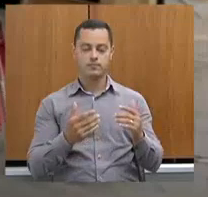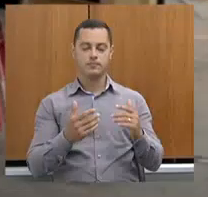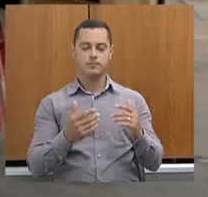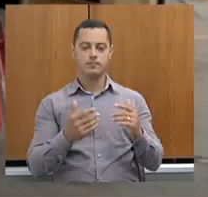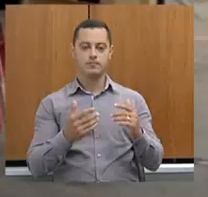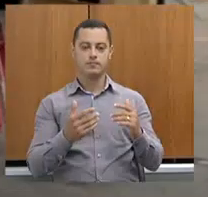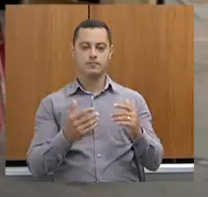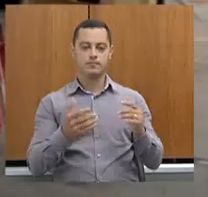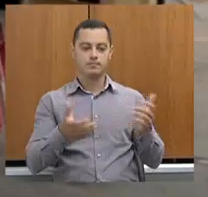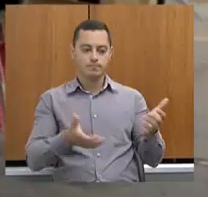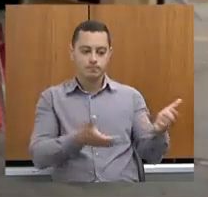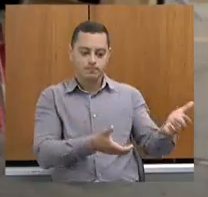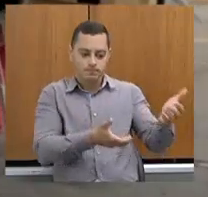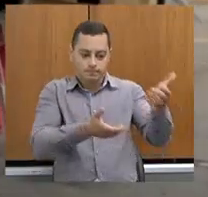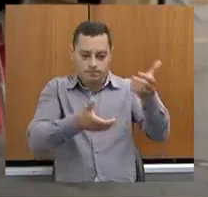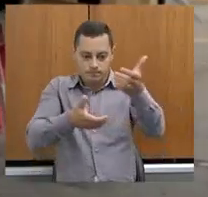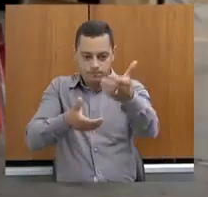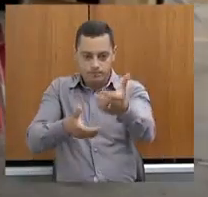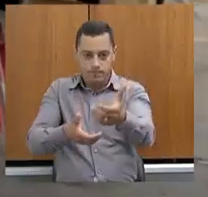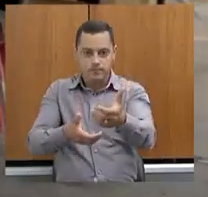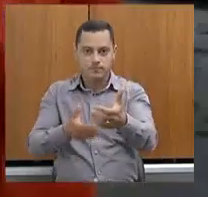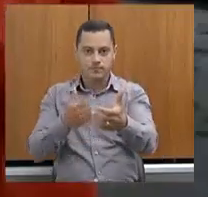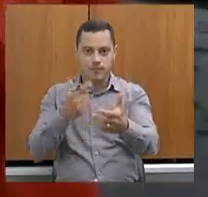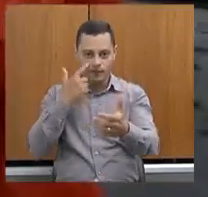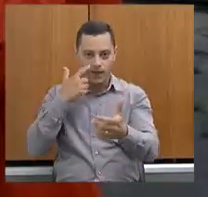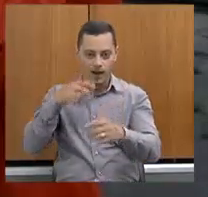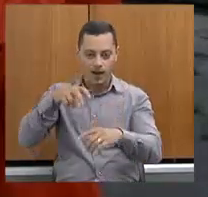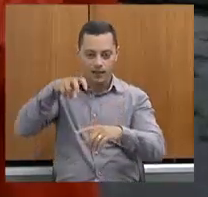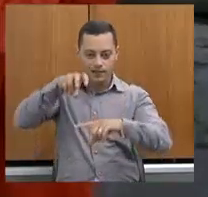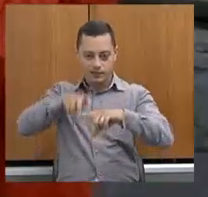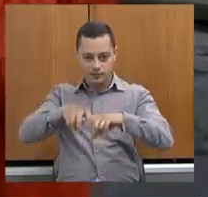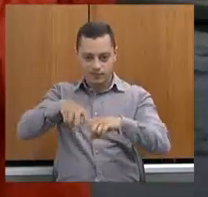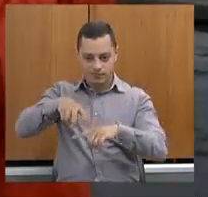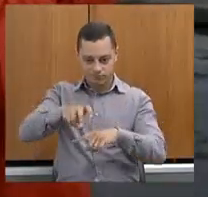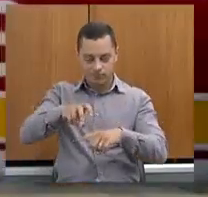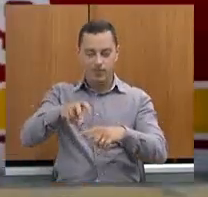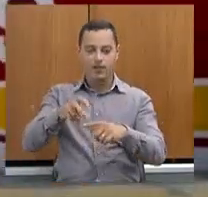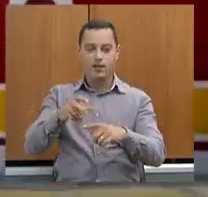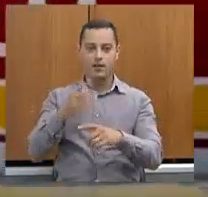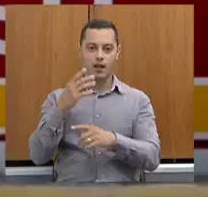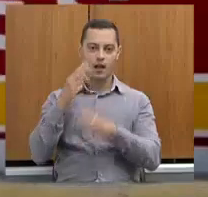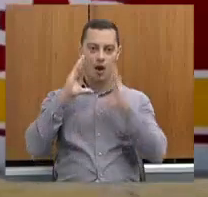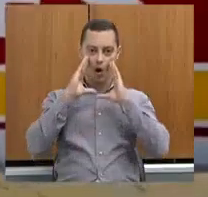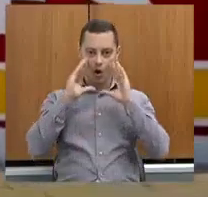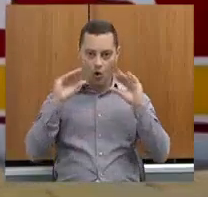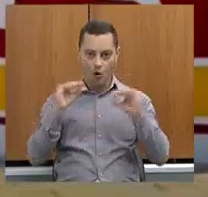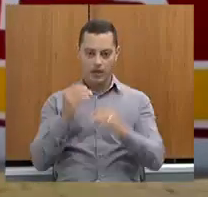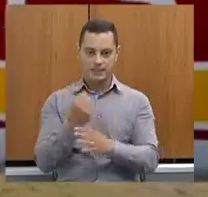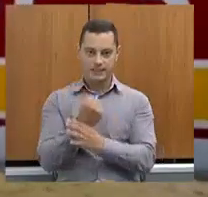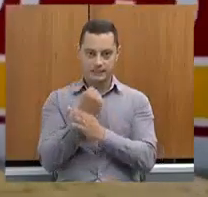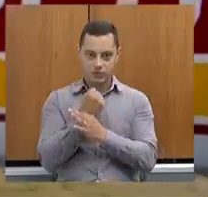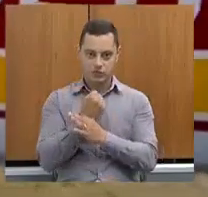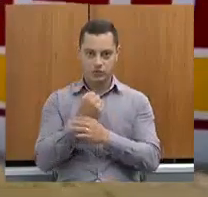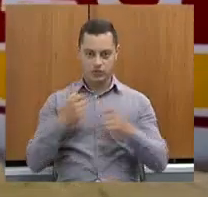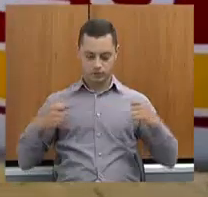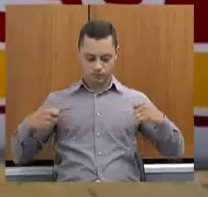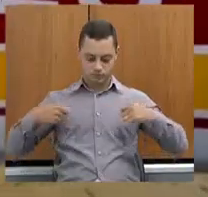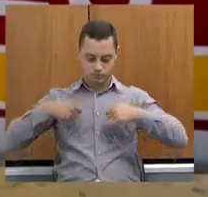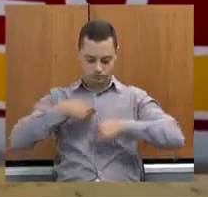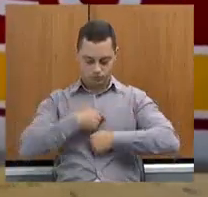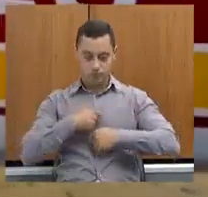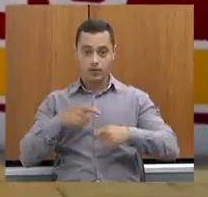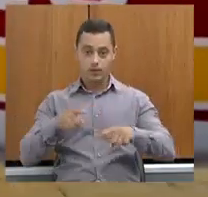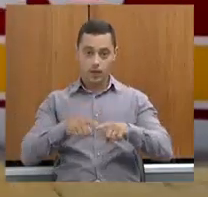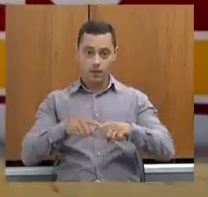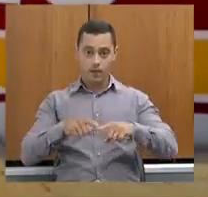colocamos ela no bebezinho conforto que a gente tem aqui para ele ficar mais bem ágil com sentido insegurança totalmente preso não a máquina especial ali